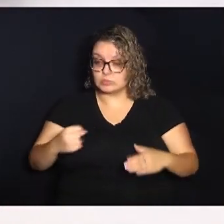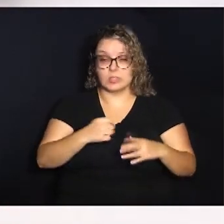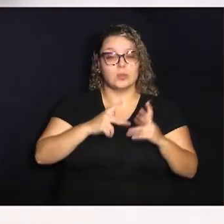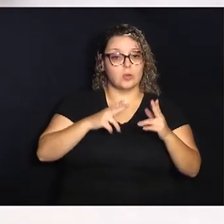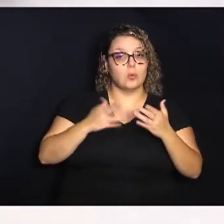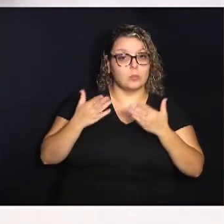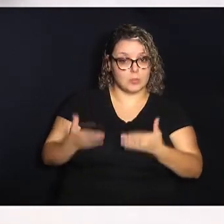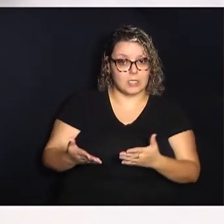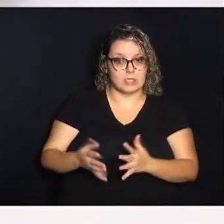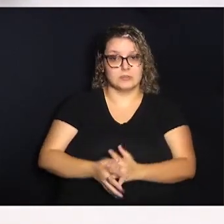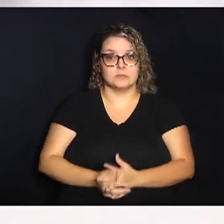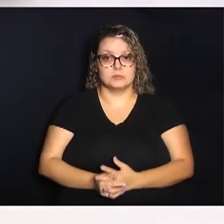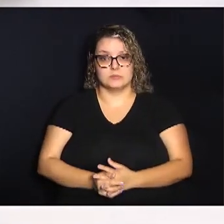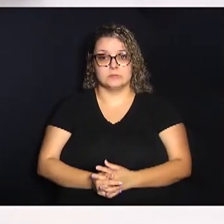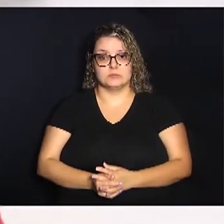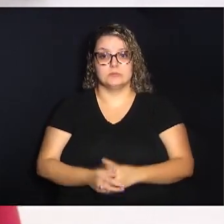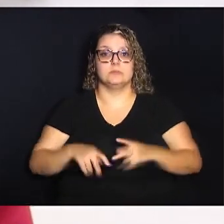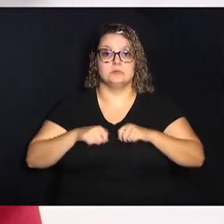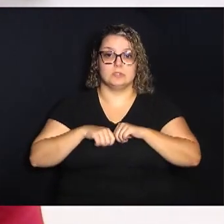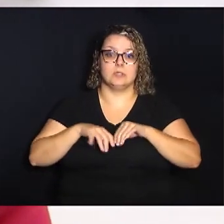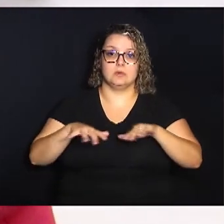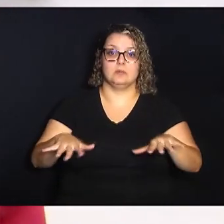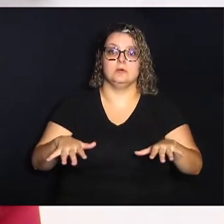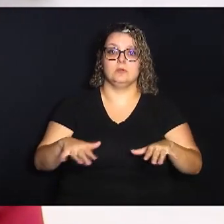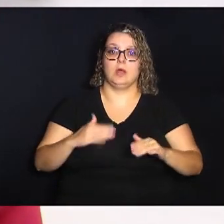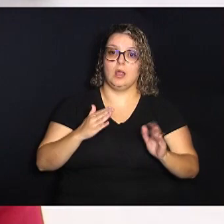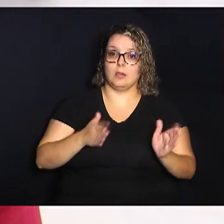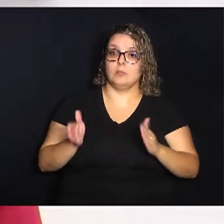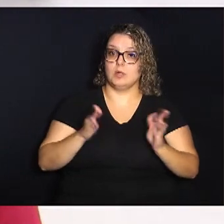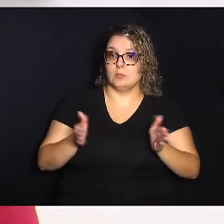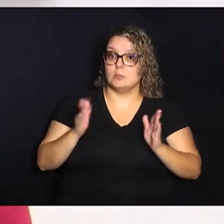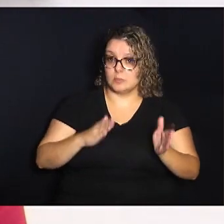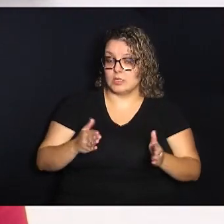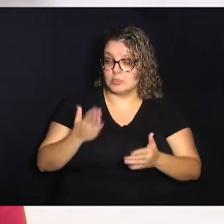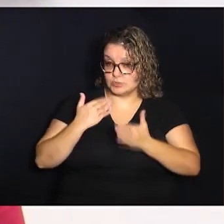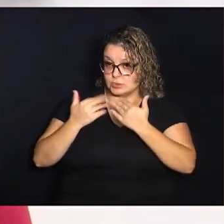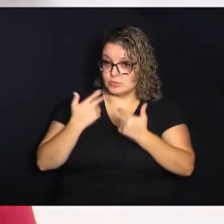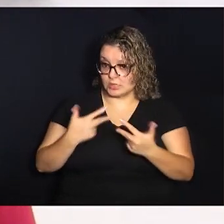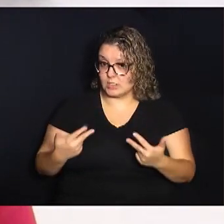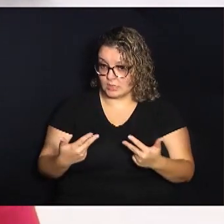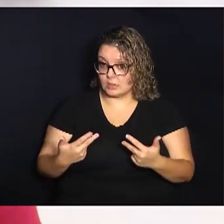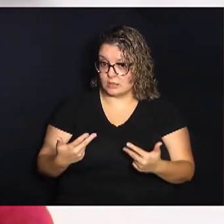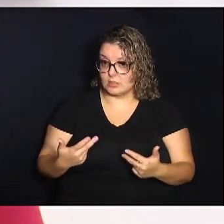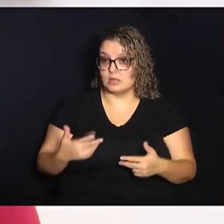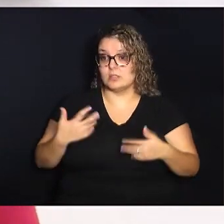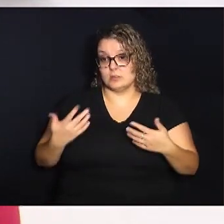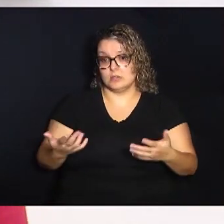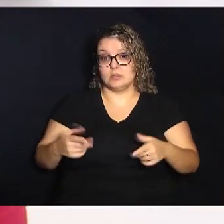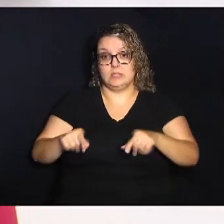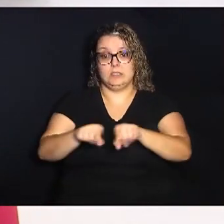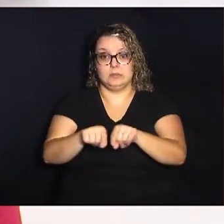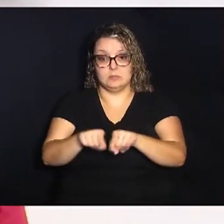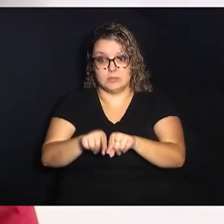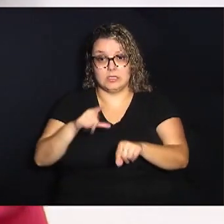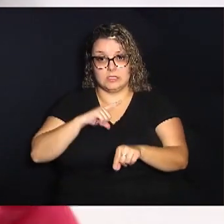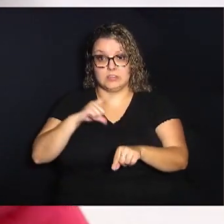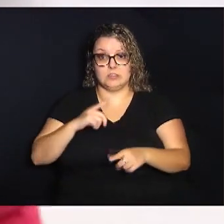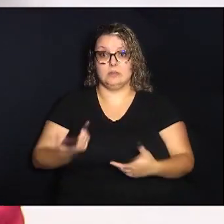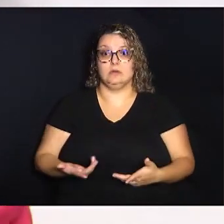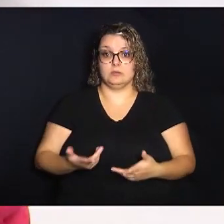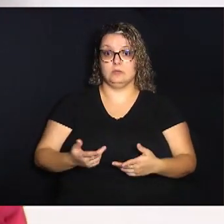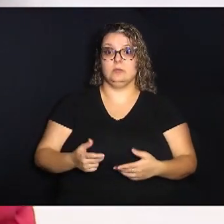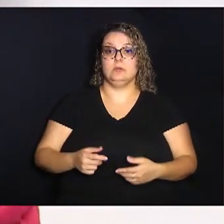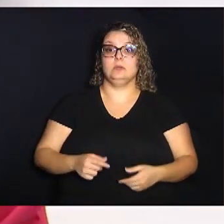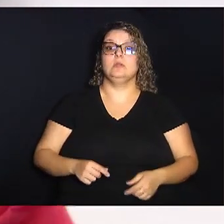essa, você vai ampliar a produção de alimentos. Então você acaba também fazendo com que o